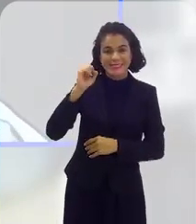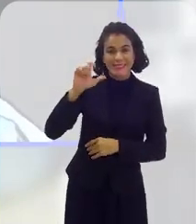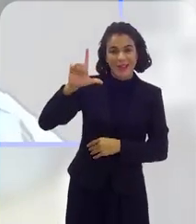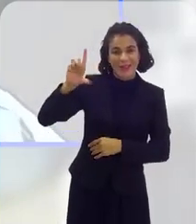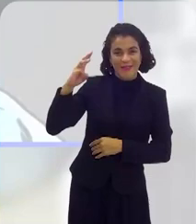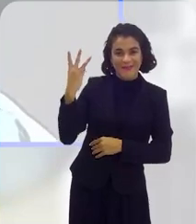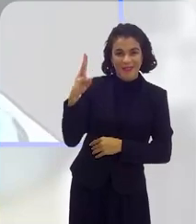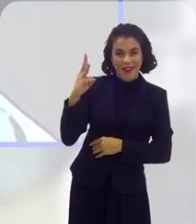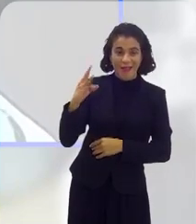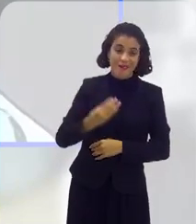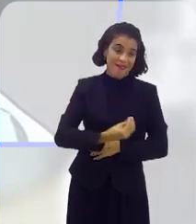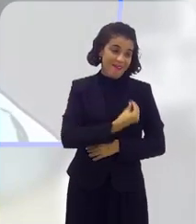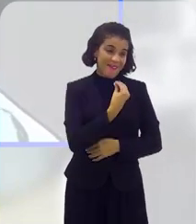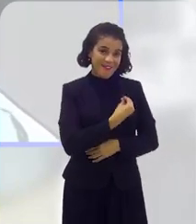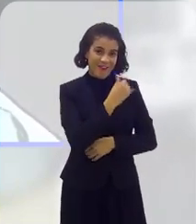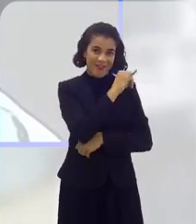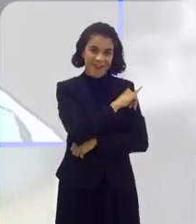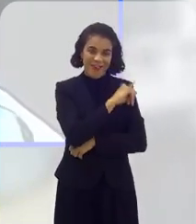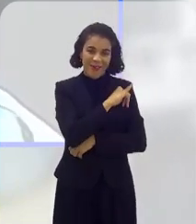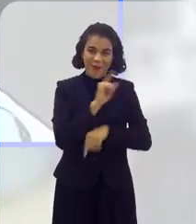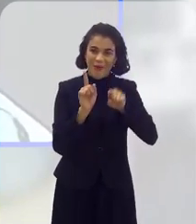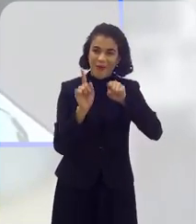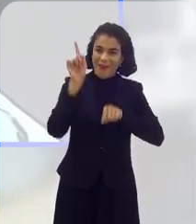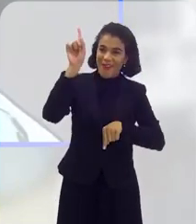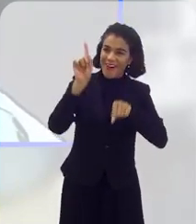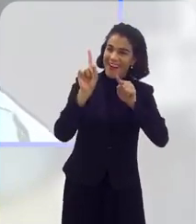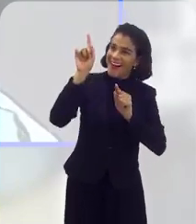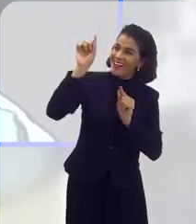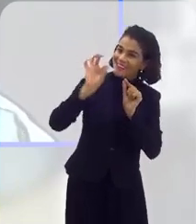e vivo no Rio de Janeiro há muitos anos.